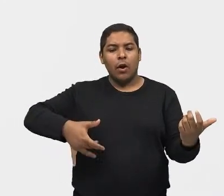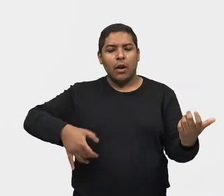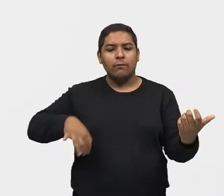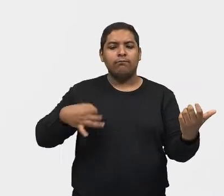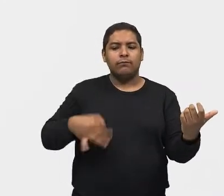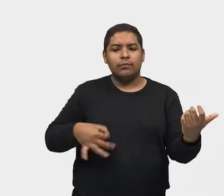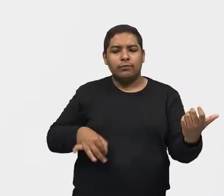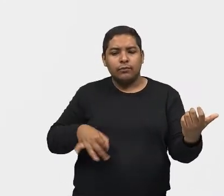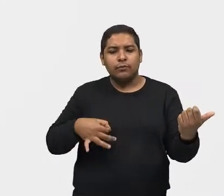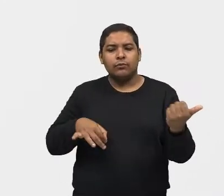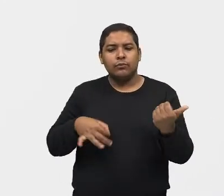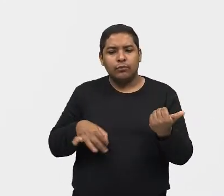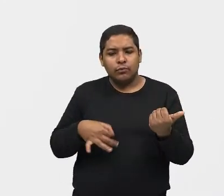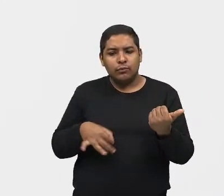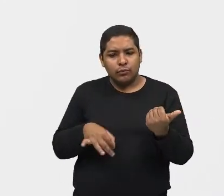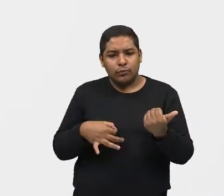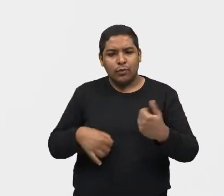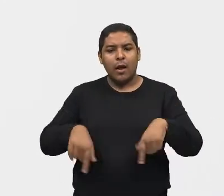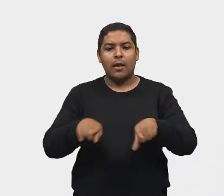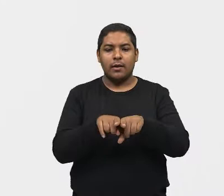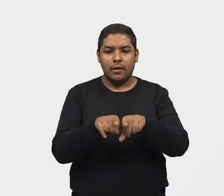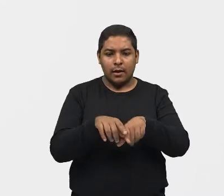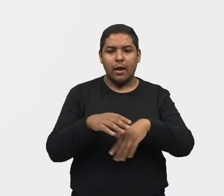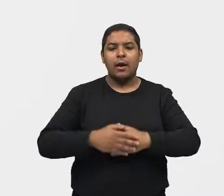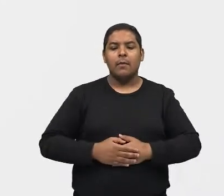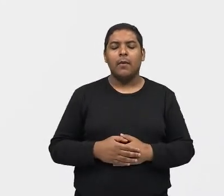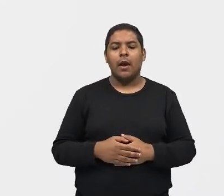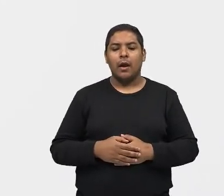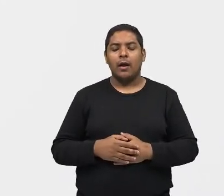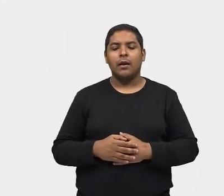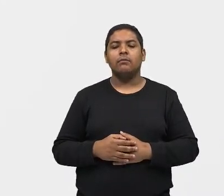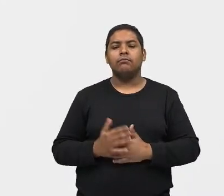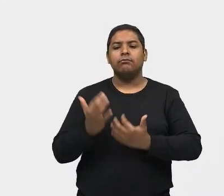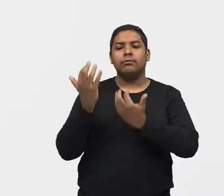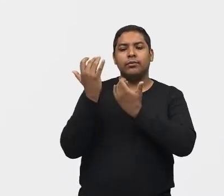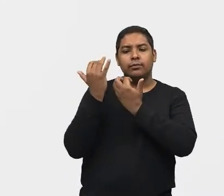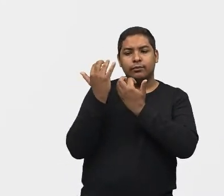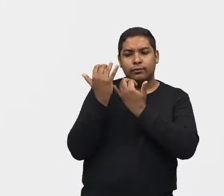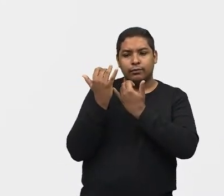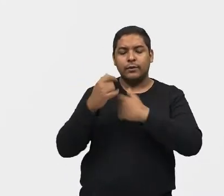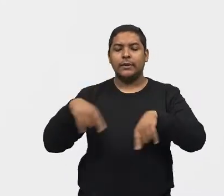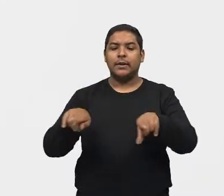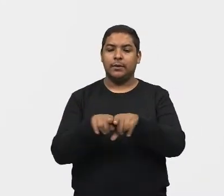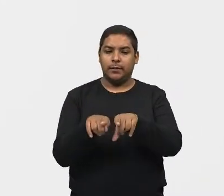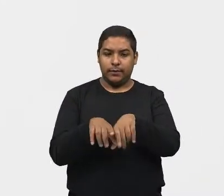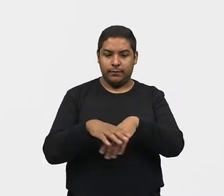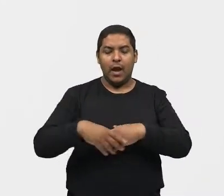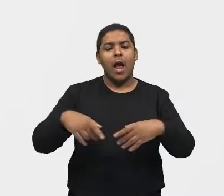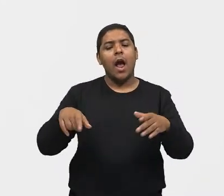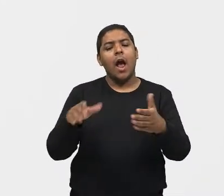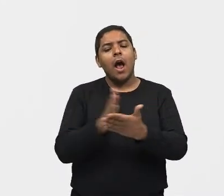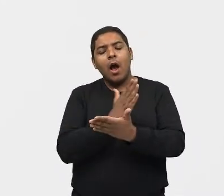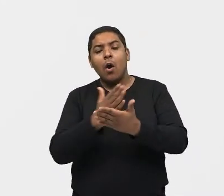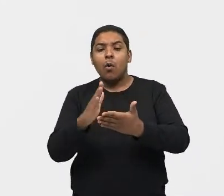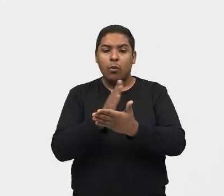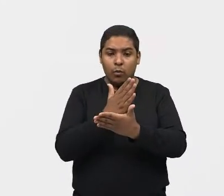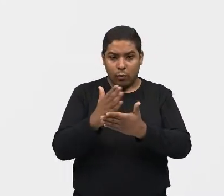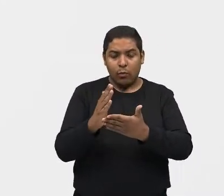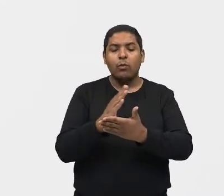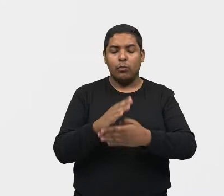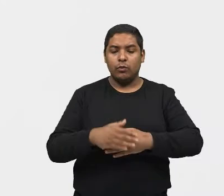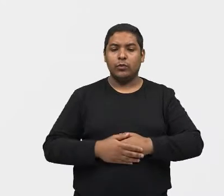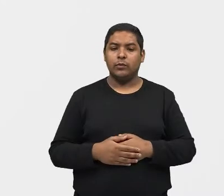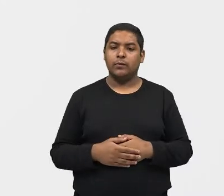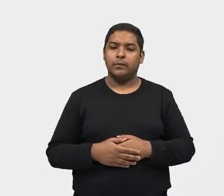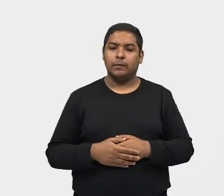cavaquinho, percussão, né? O choro e clarineta, certo? Então, esses são alguns dos instrumentos básicos